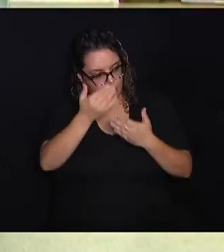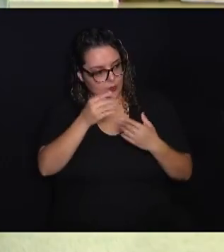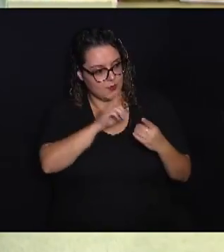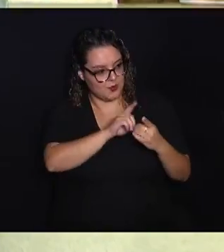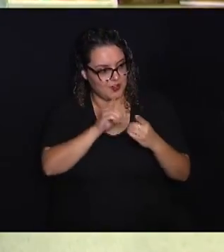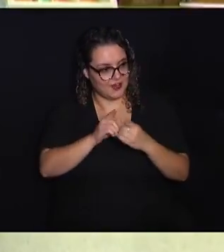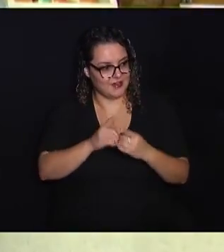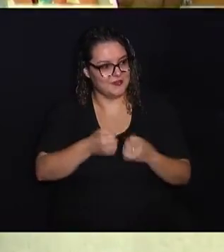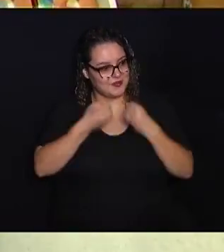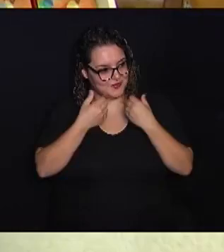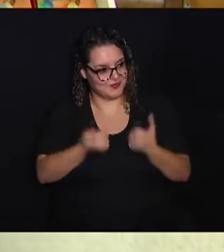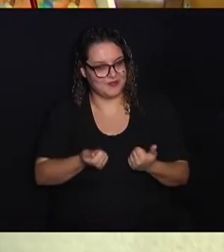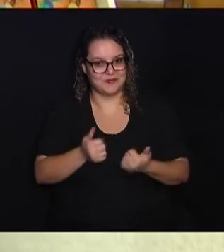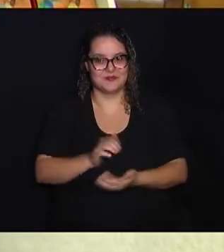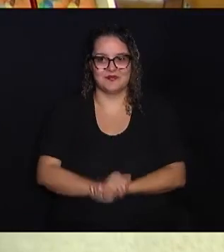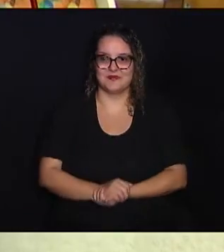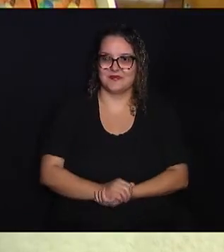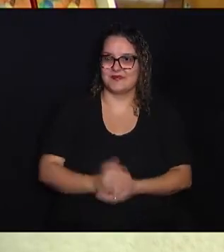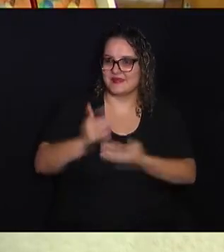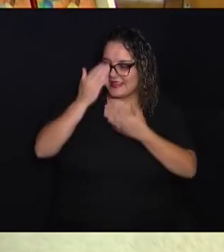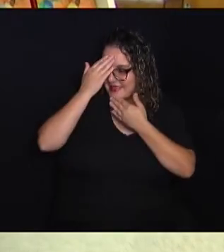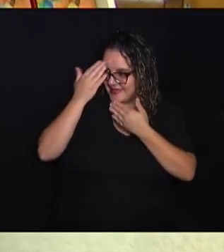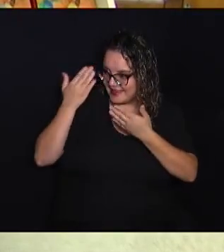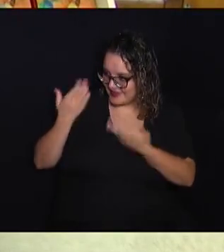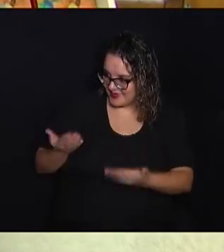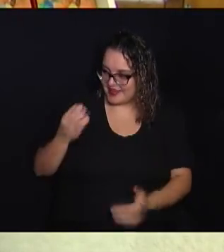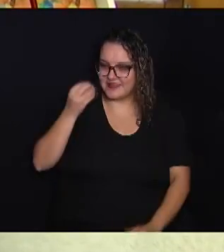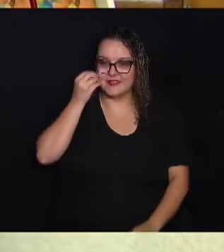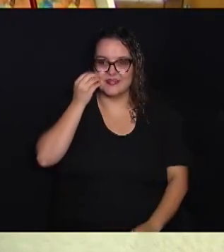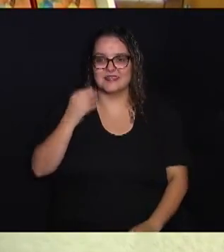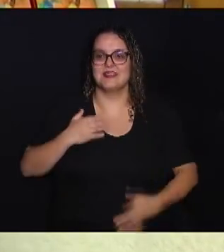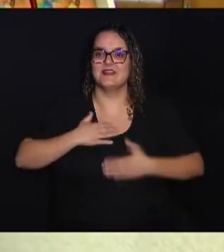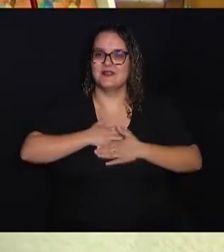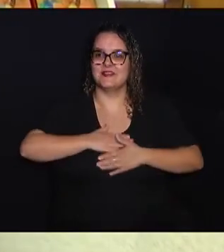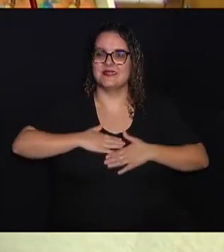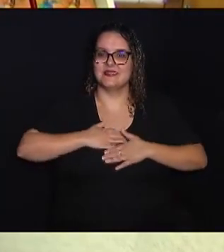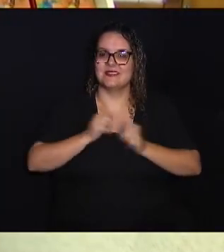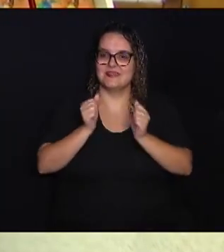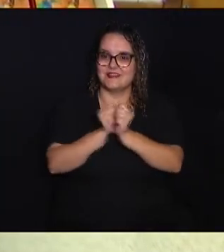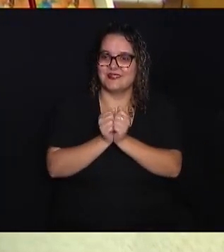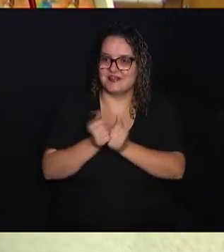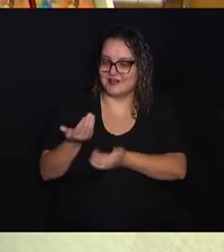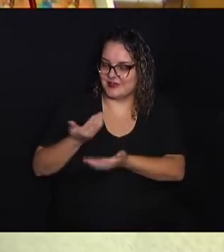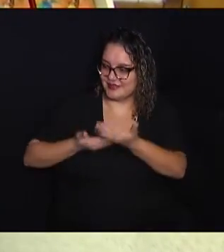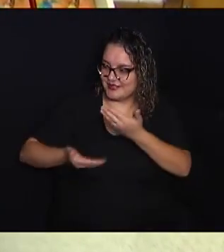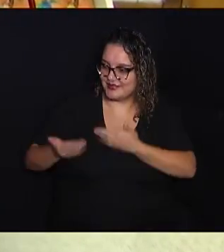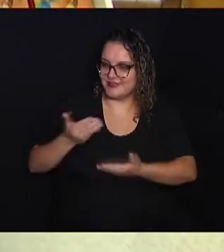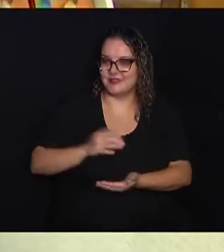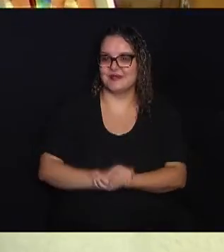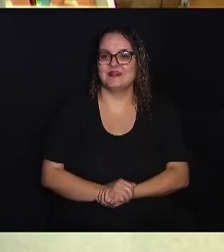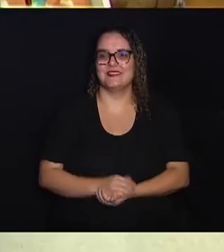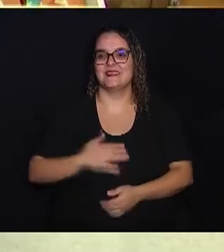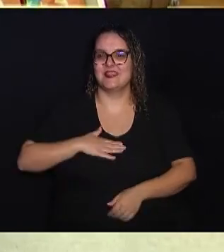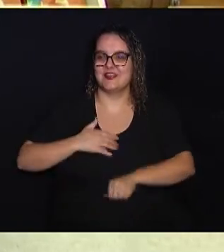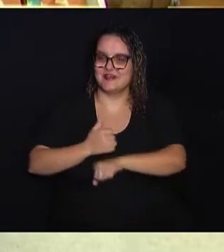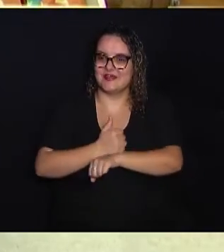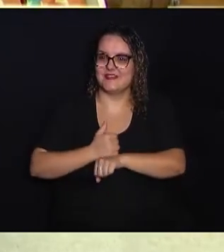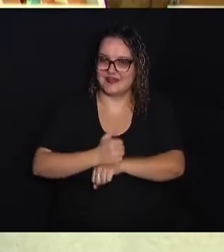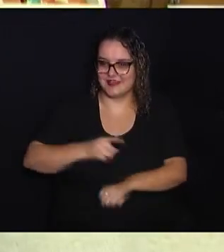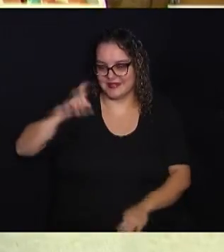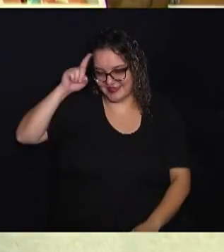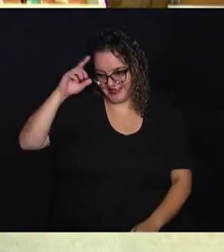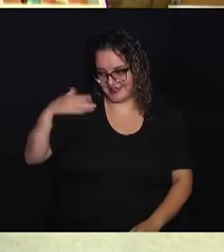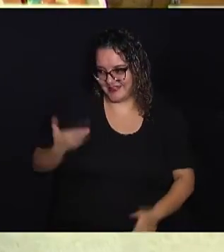gente. Tudo bom? Obrigada a você, André. É um prazer estar aqui dividindo a minha profissão e meu dia a dia